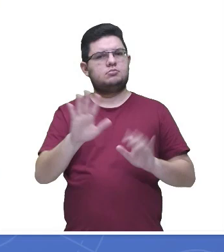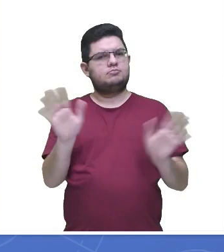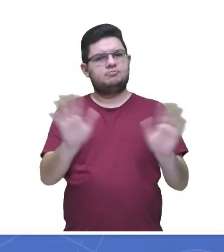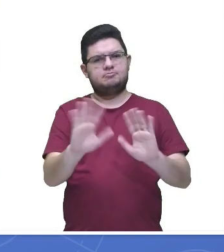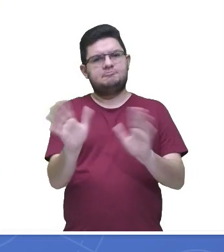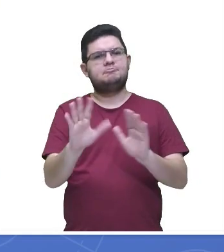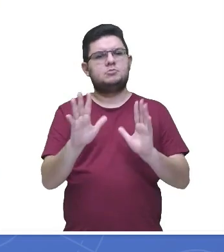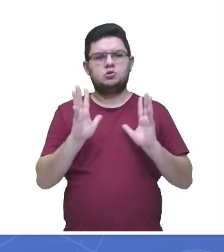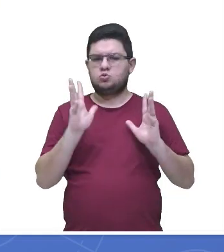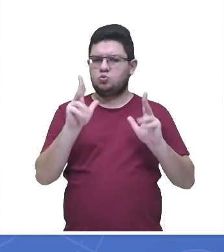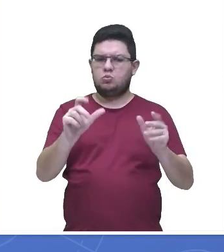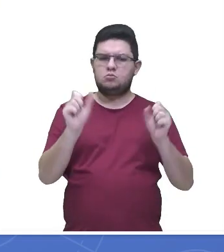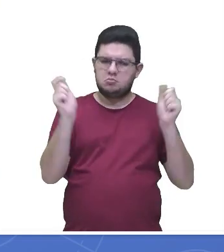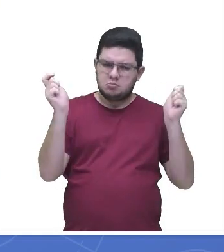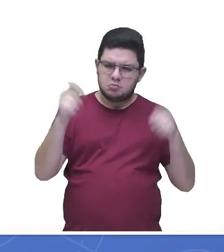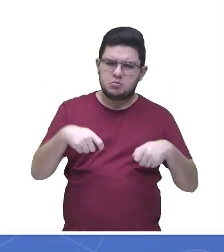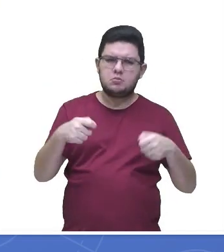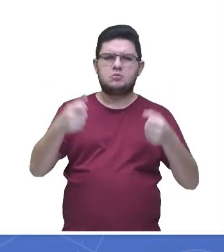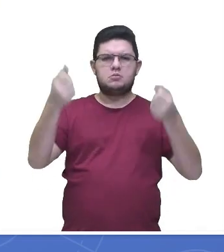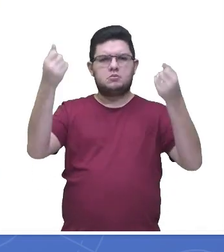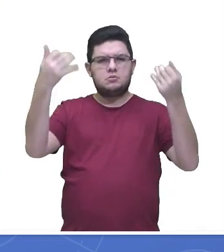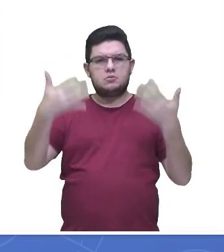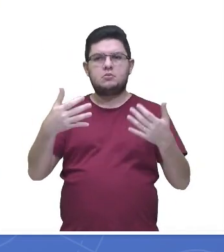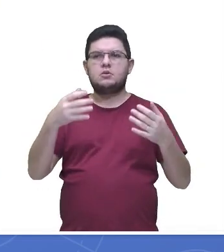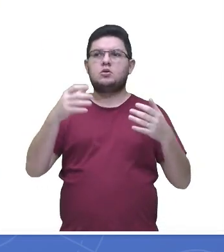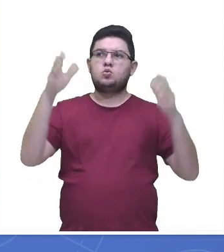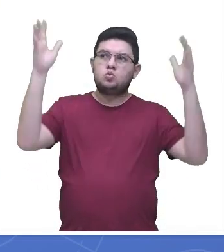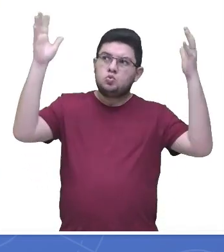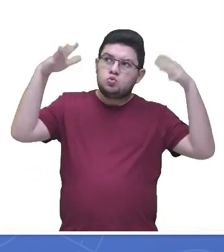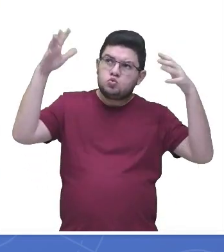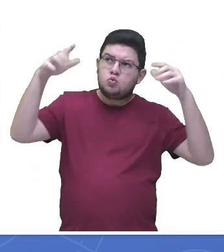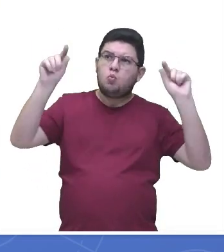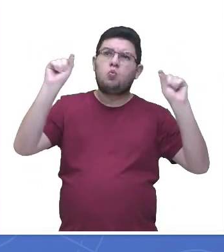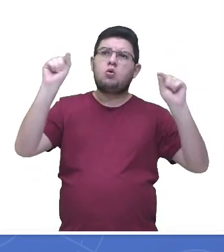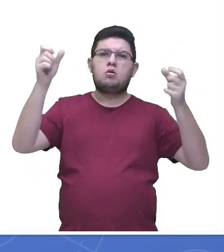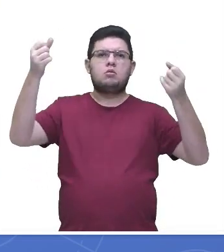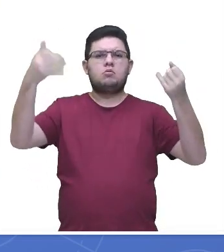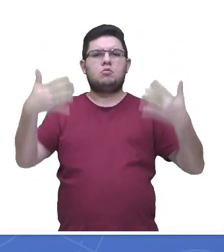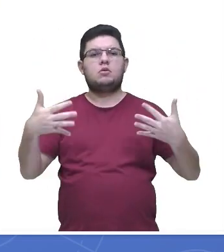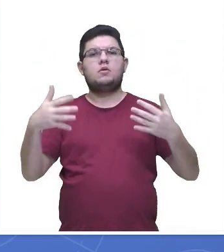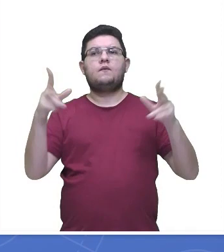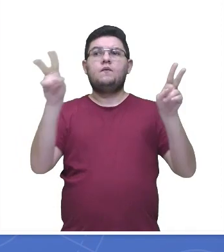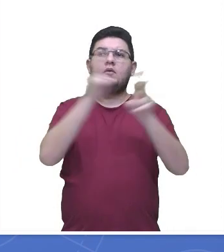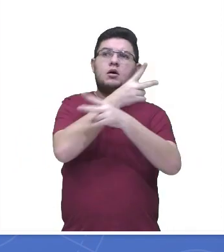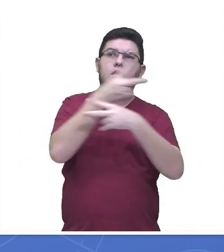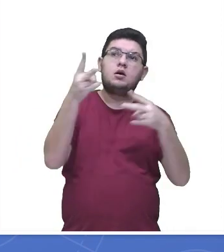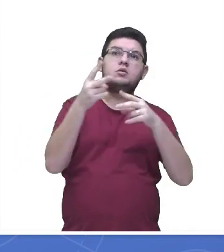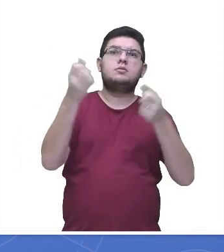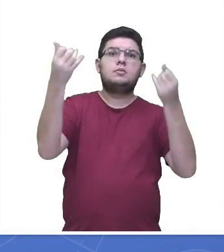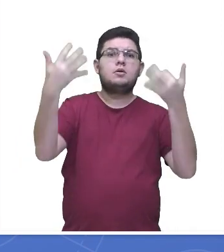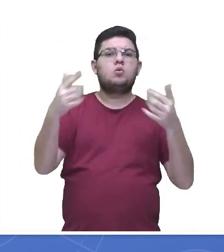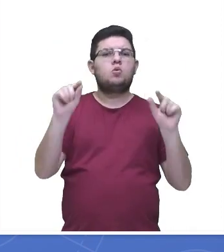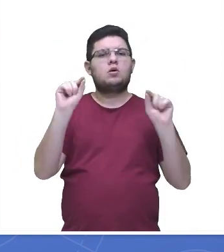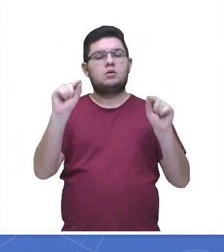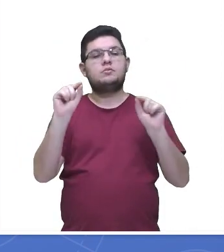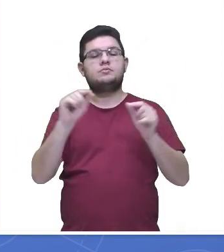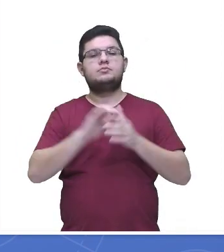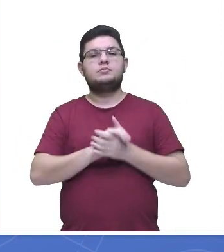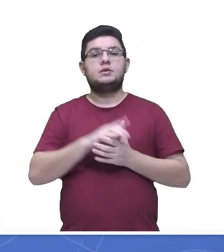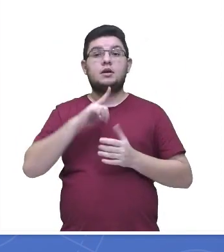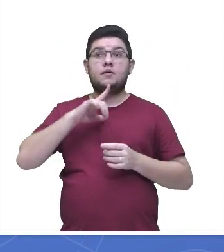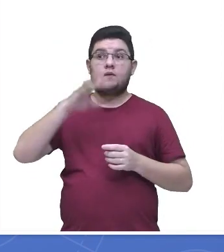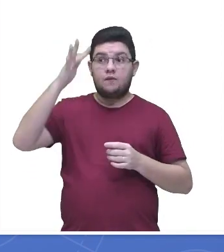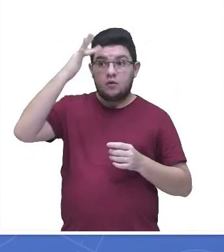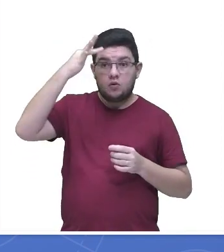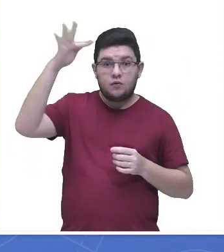da chuva, dos ventos. A ciência vai estar muito presente, a filosofia, o teatro surge nesse momento